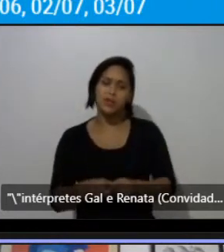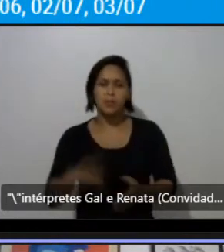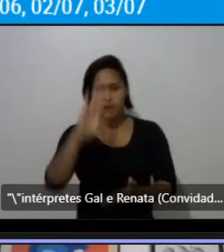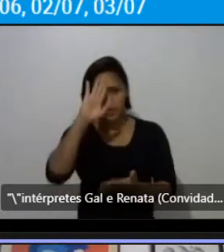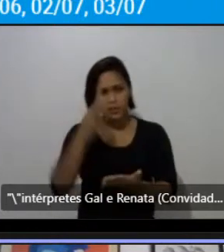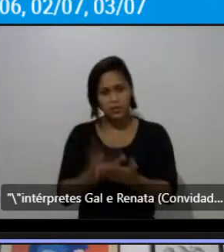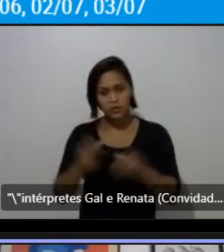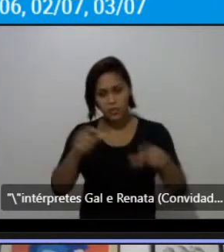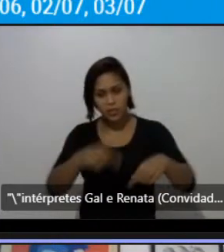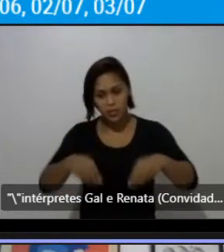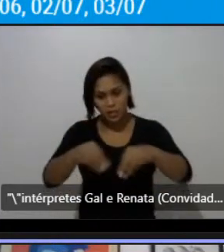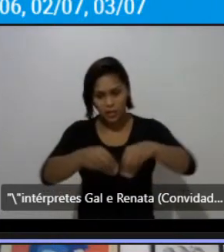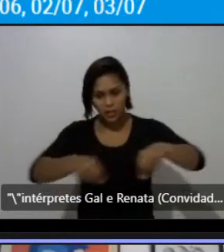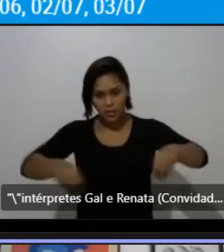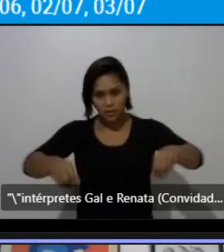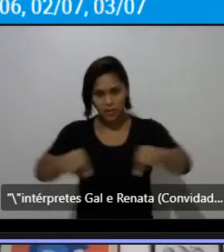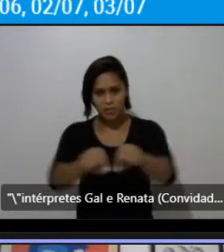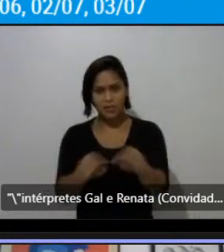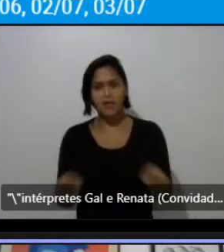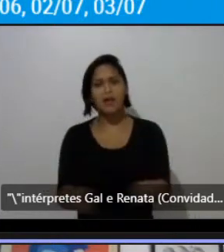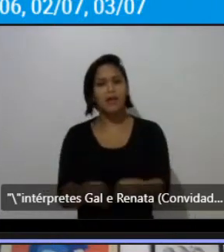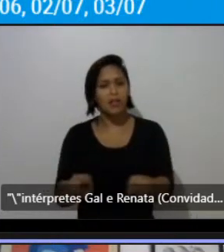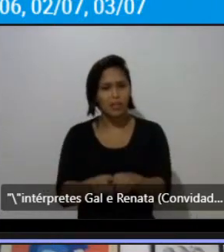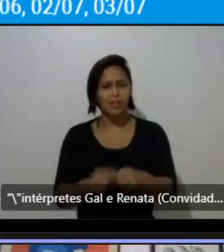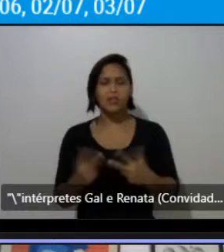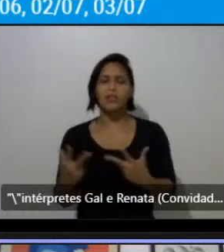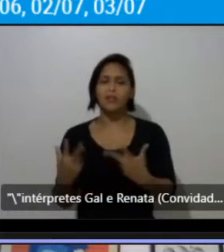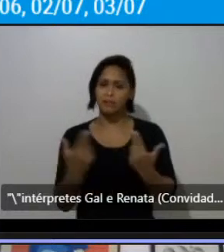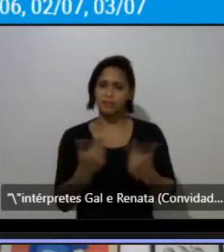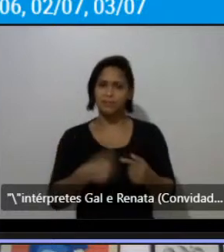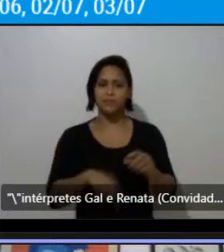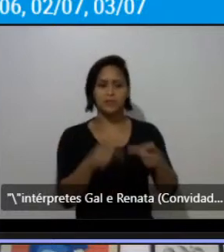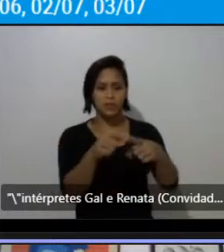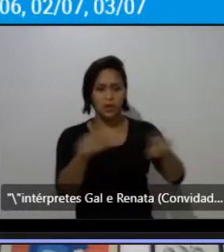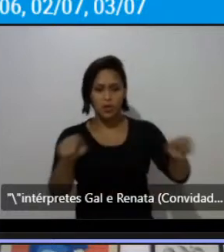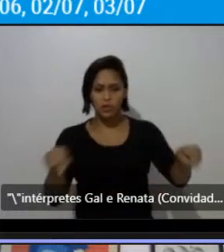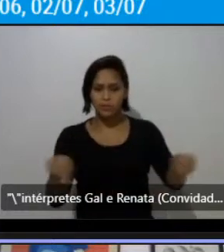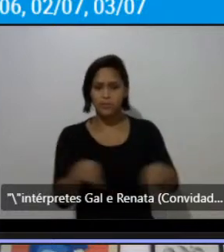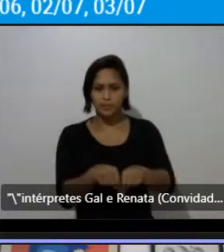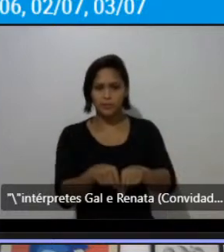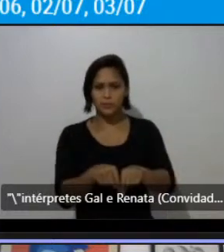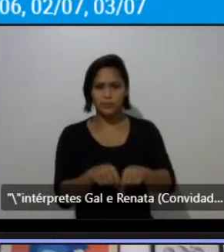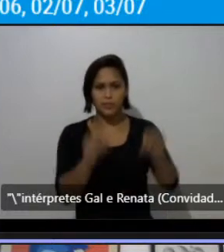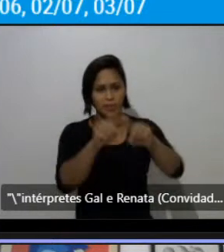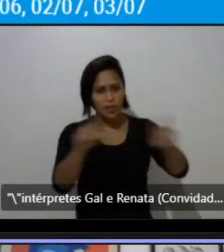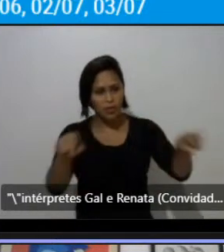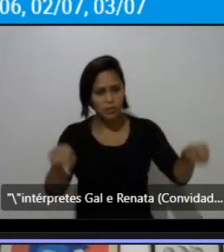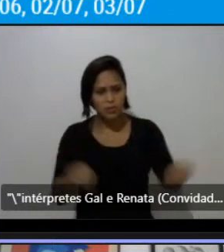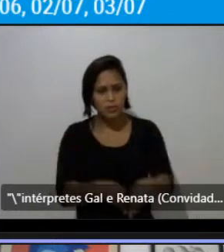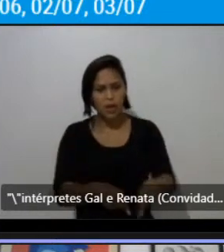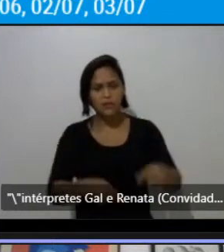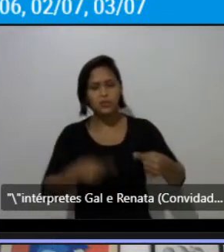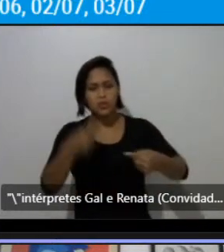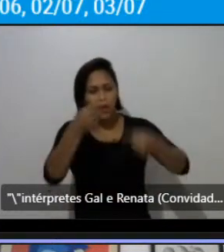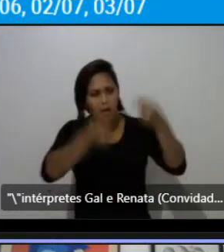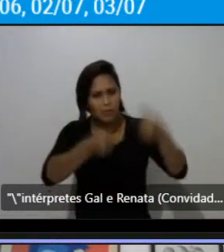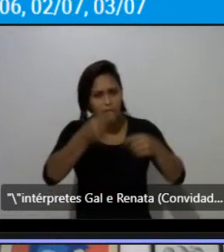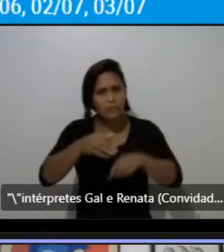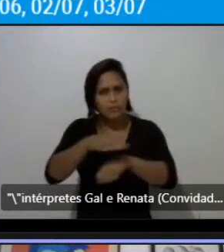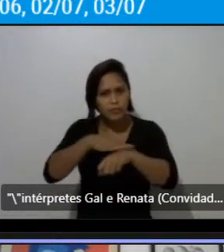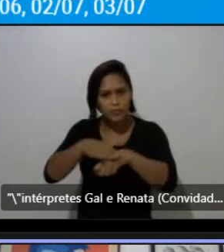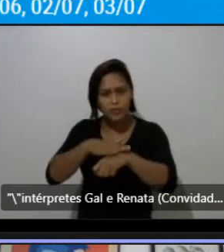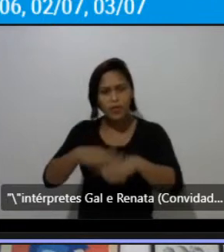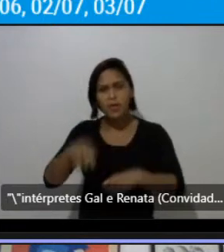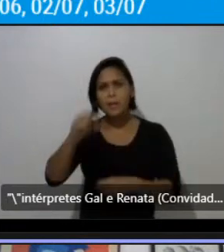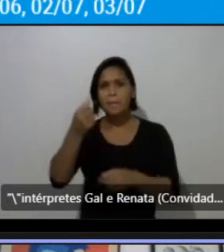pressupondo que o território, né, também é, um espaço de discussão, de